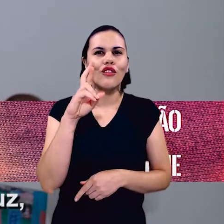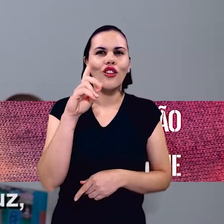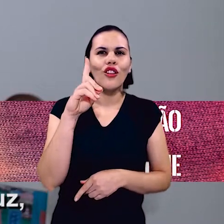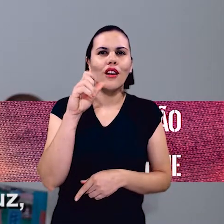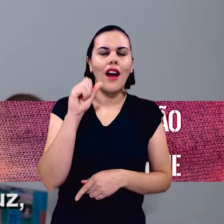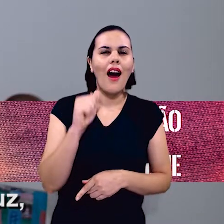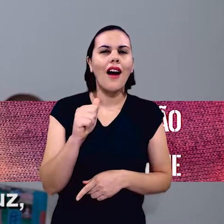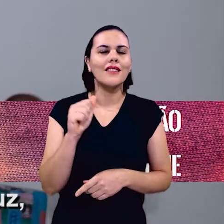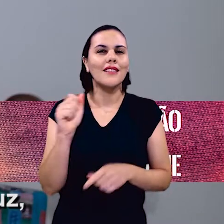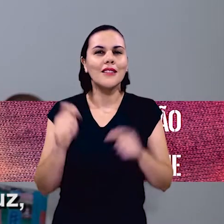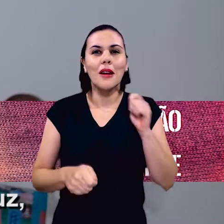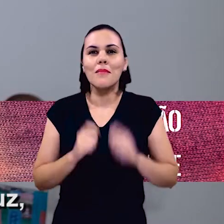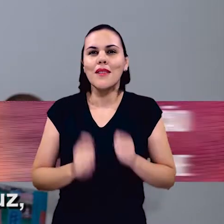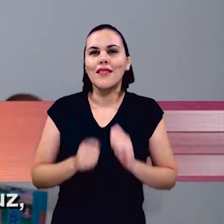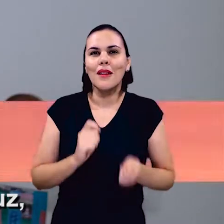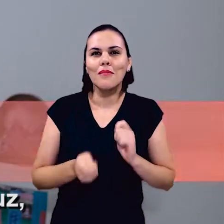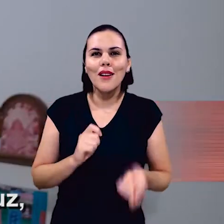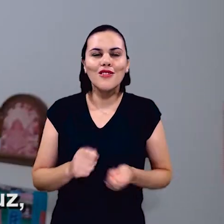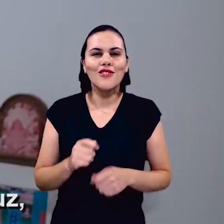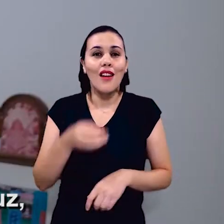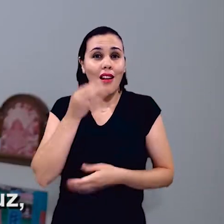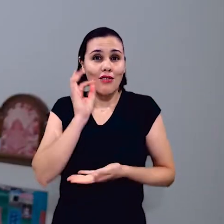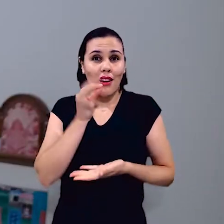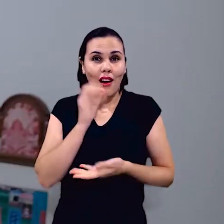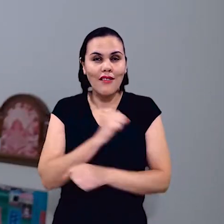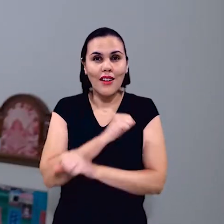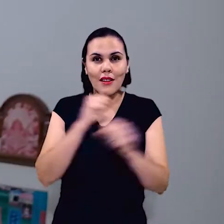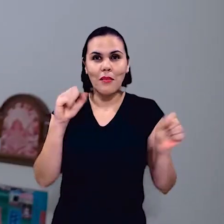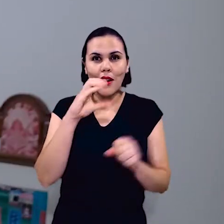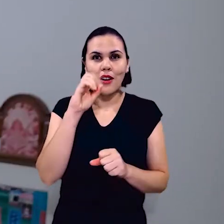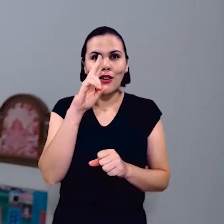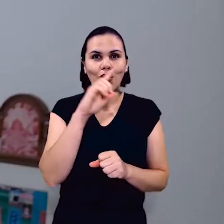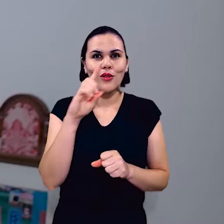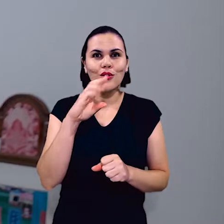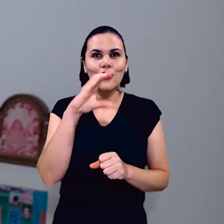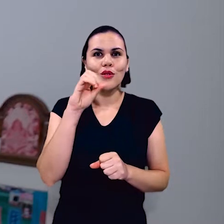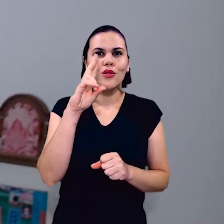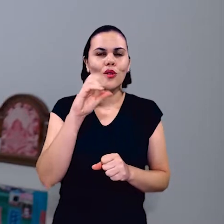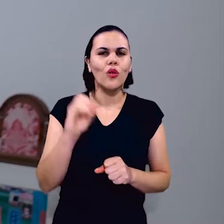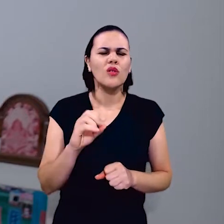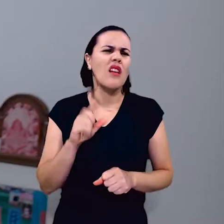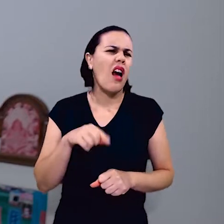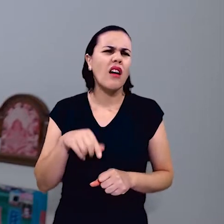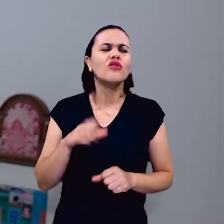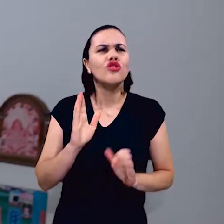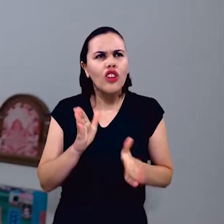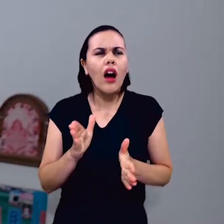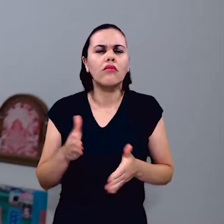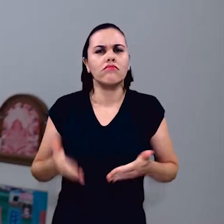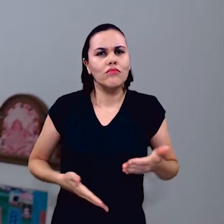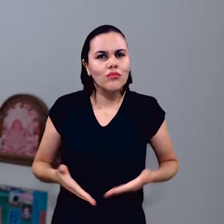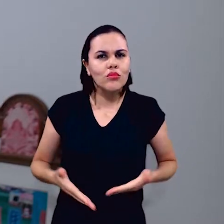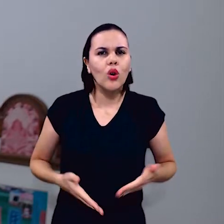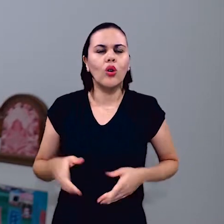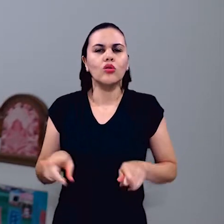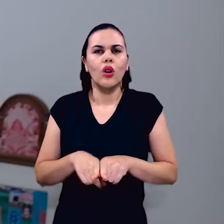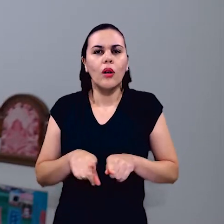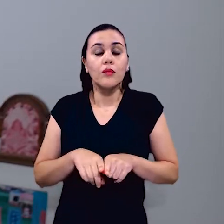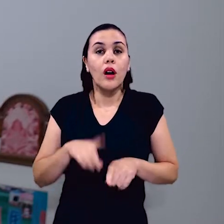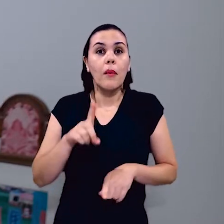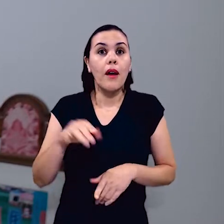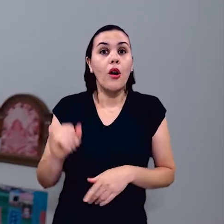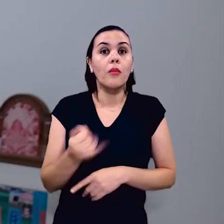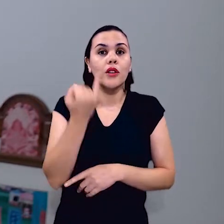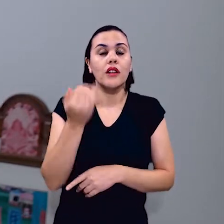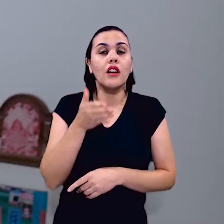com a bandinha lá, no café da manhã, no cuscuz. E aí eu fui gostando cada vez mais da festa. Também participei como mordomo várias vezes e tive o